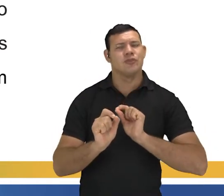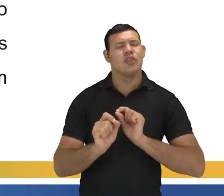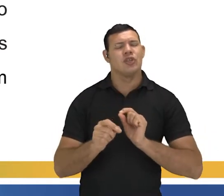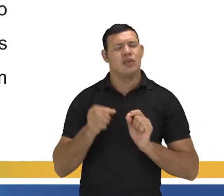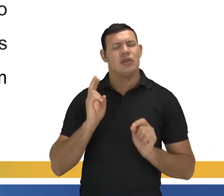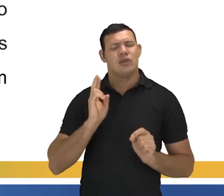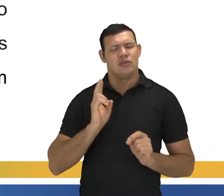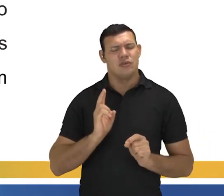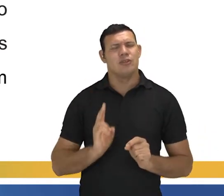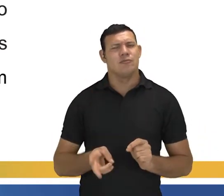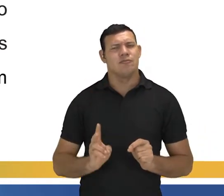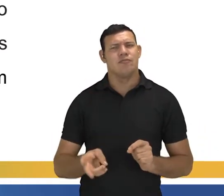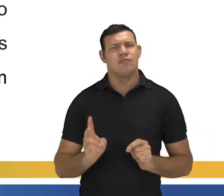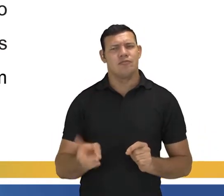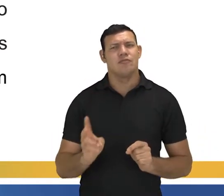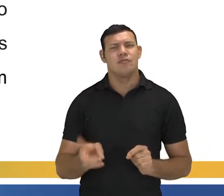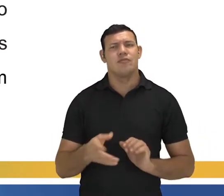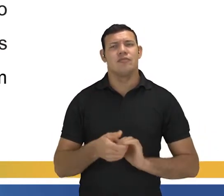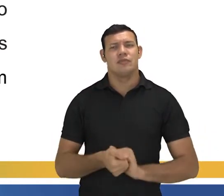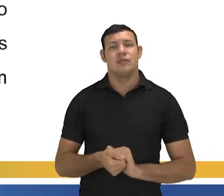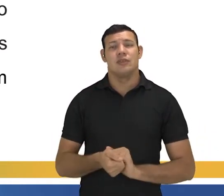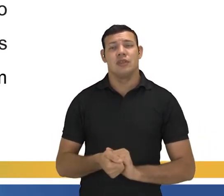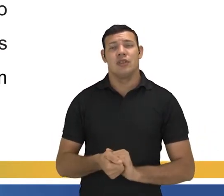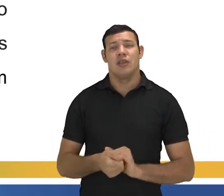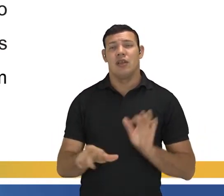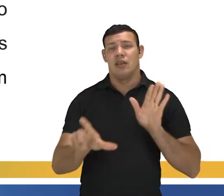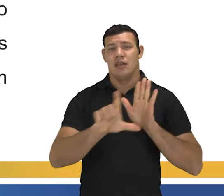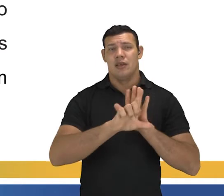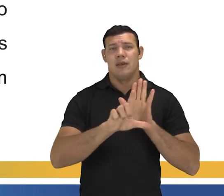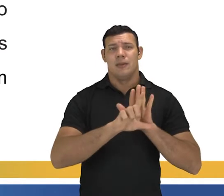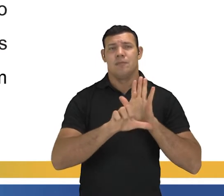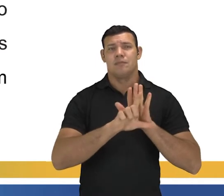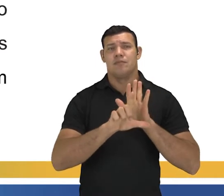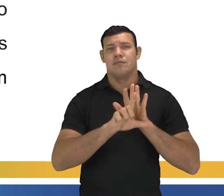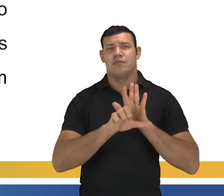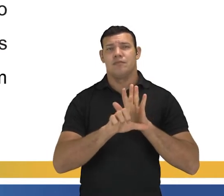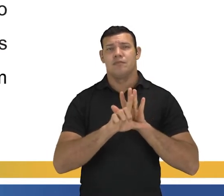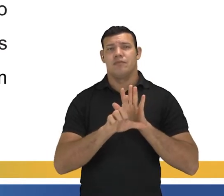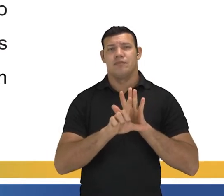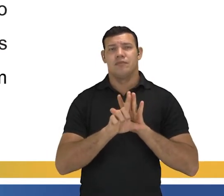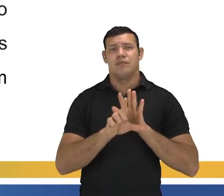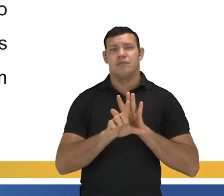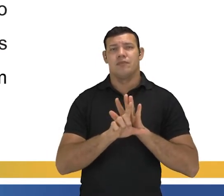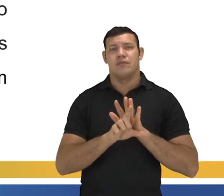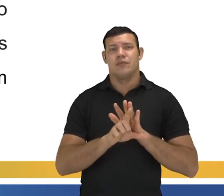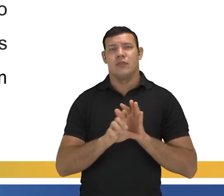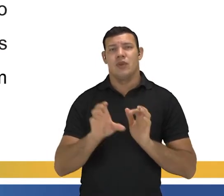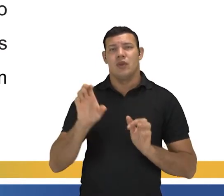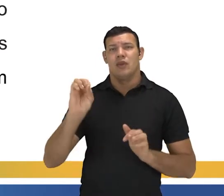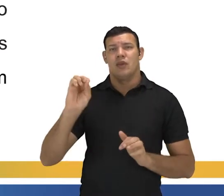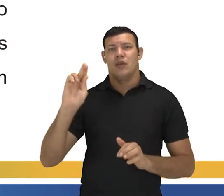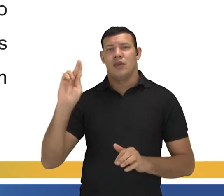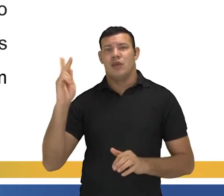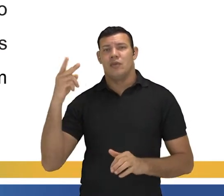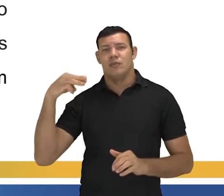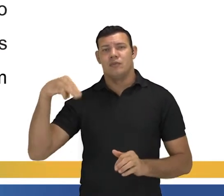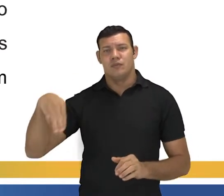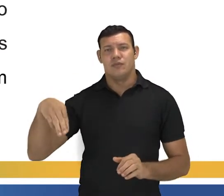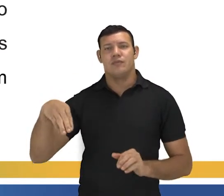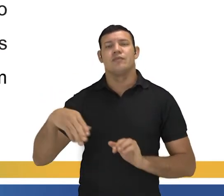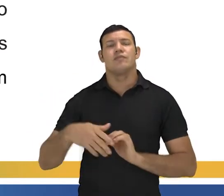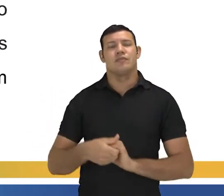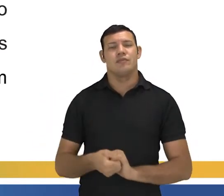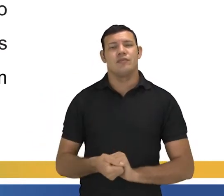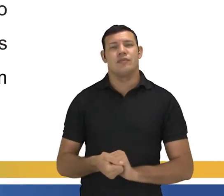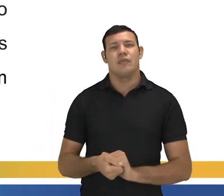aplicar a primeira lei de Ohm na associação de resistores, tanto em série, paralelo e mista. Então vocês podem usar